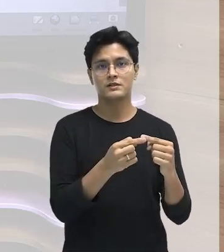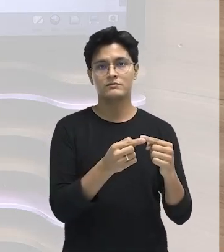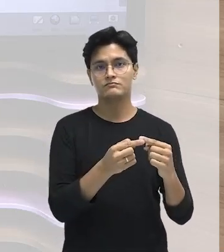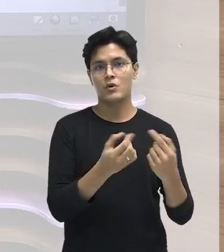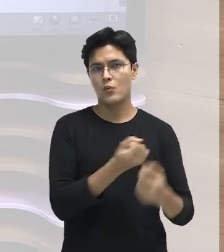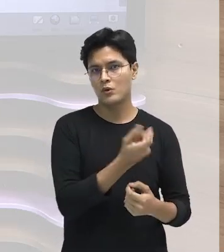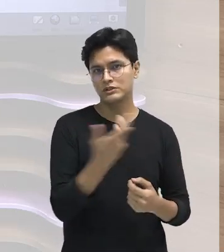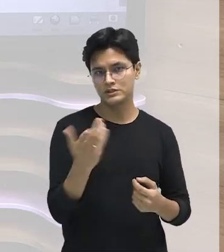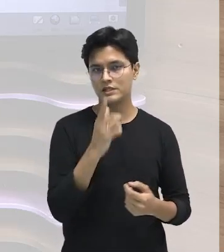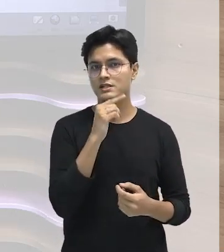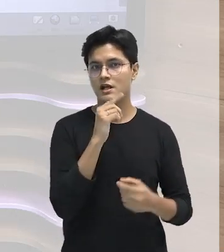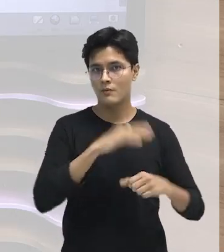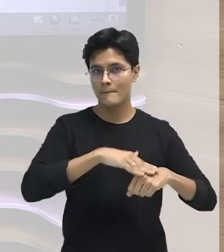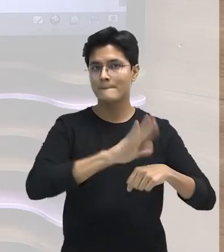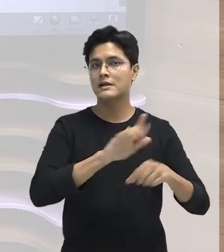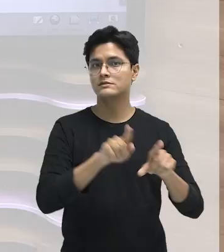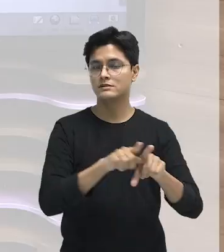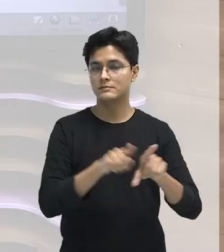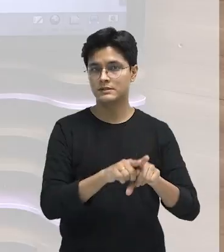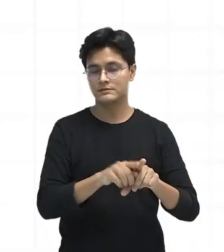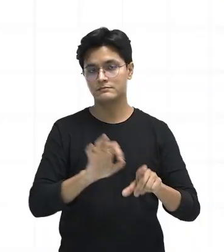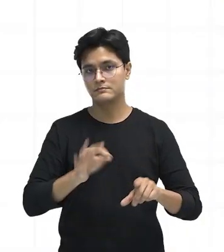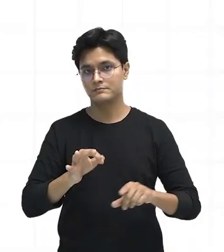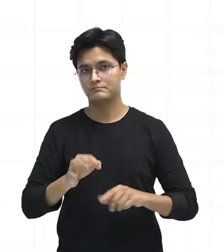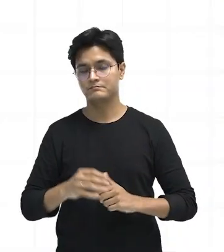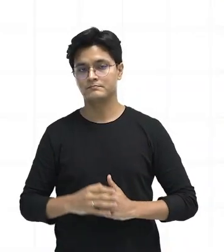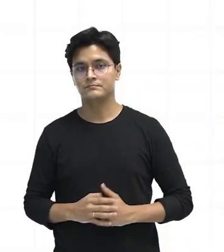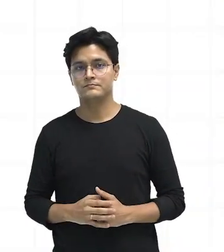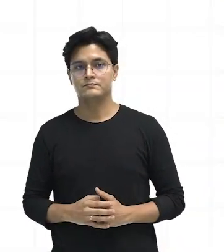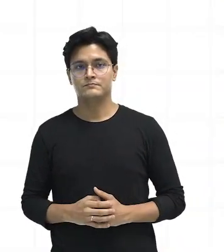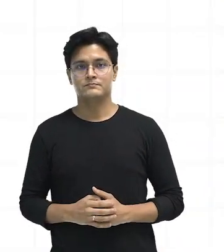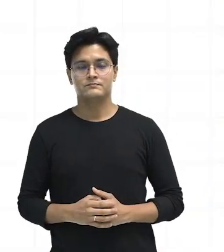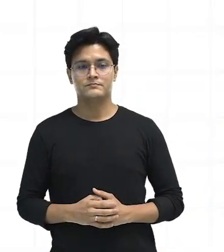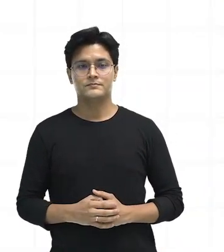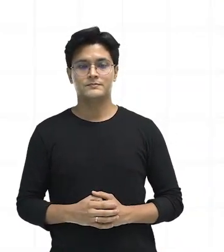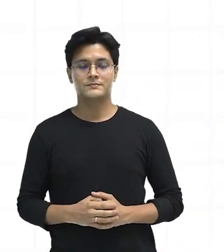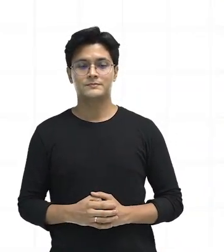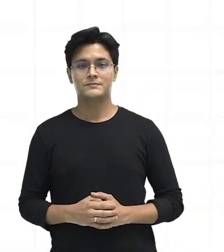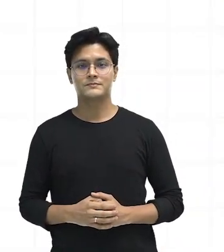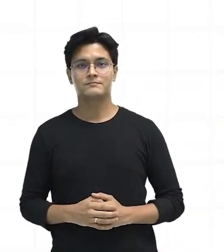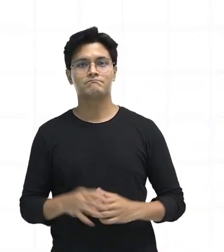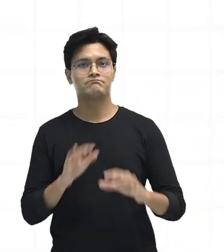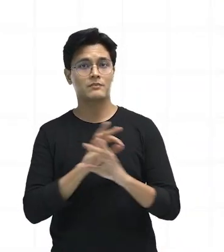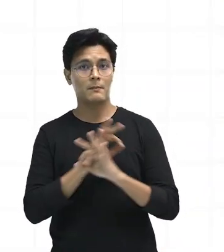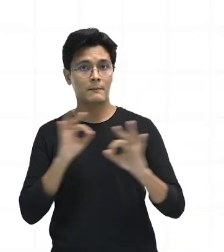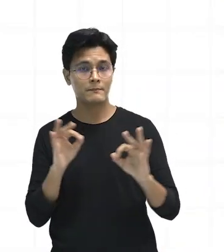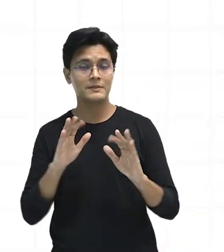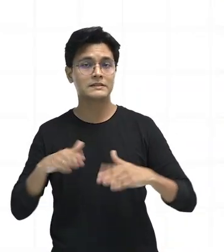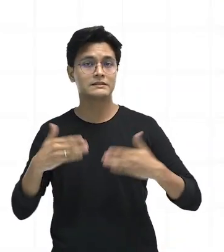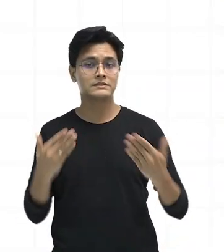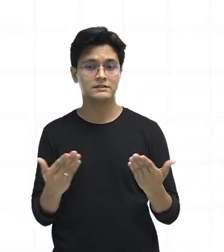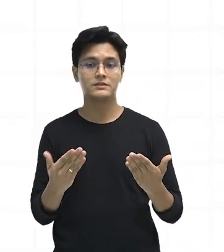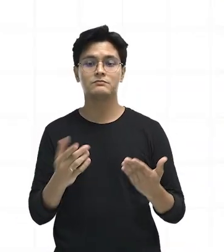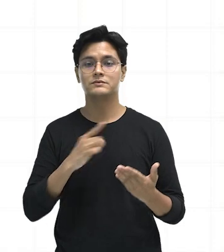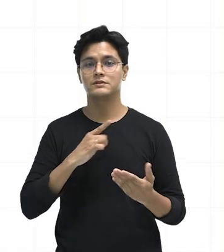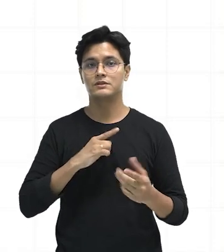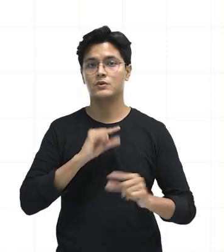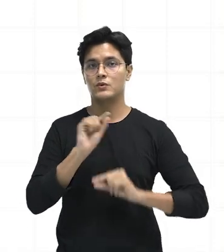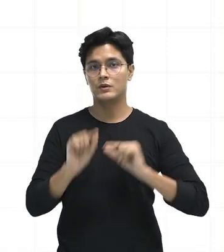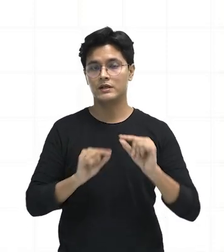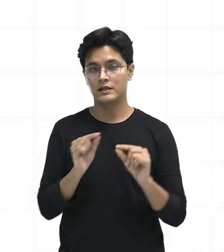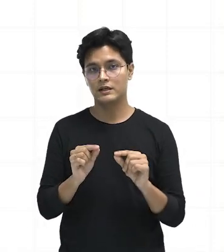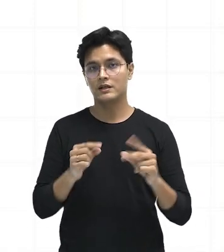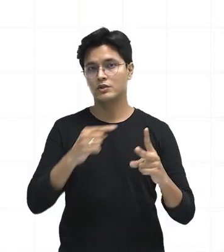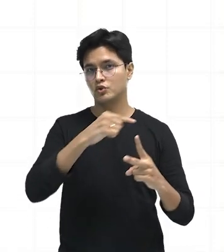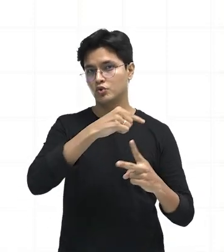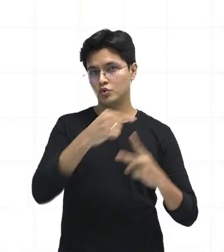nessa piscina. Tranquilo? Vamos voltar para trás então, olha só. Perfeito. Então nós temos aí duas